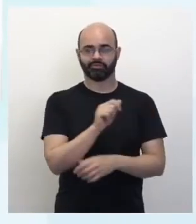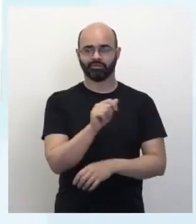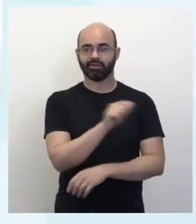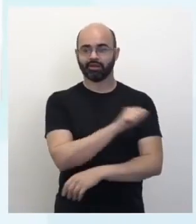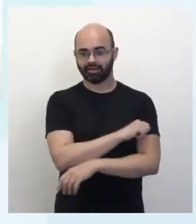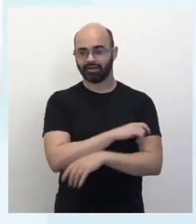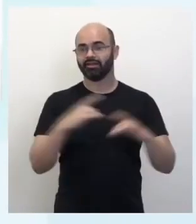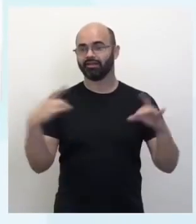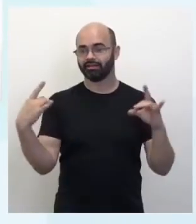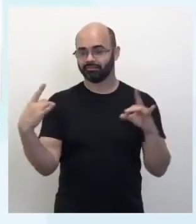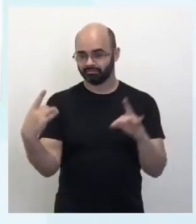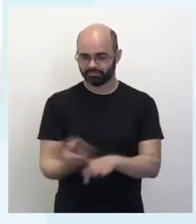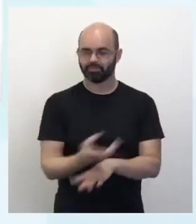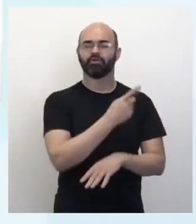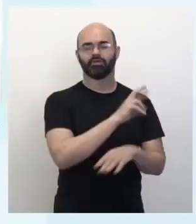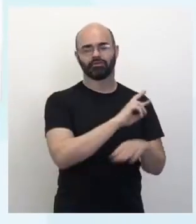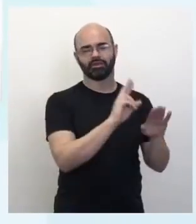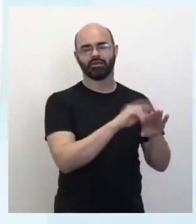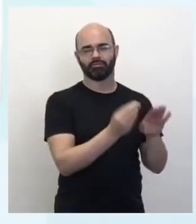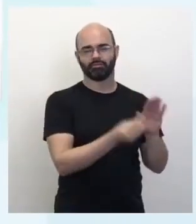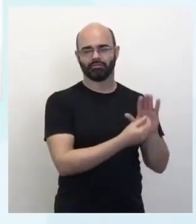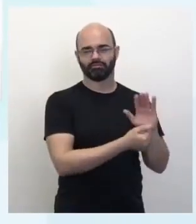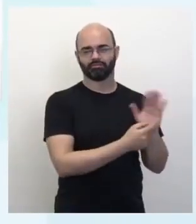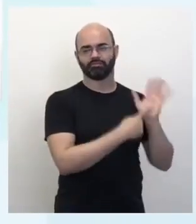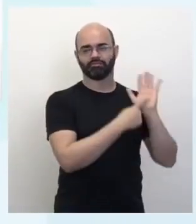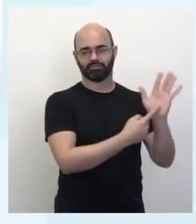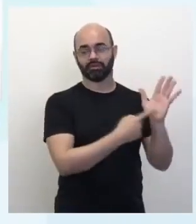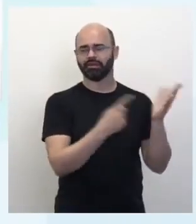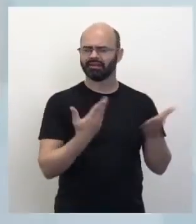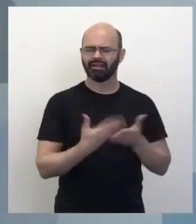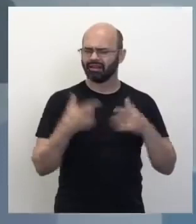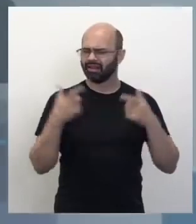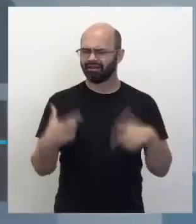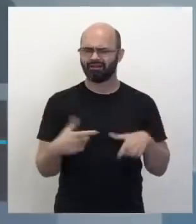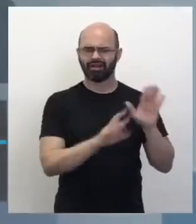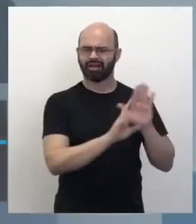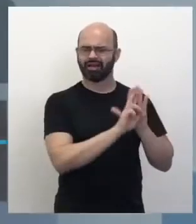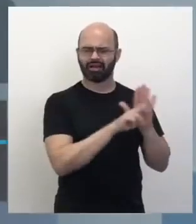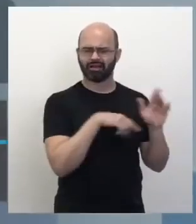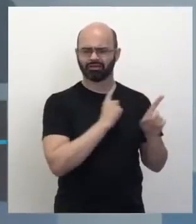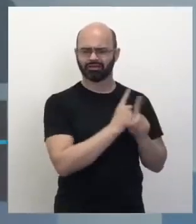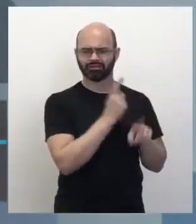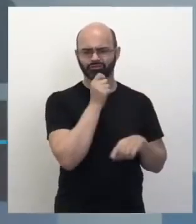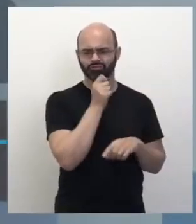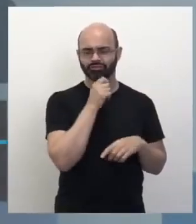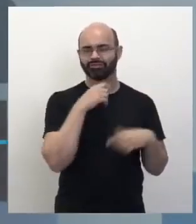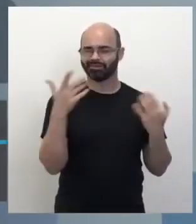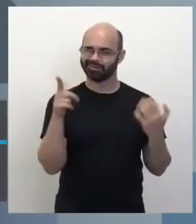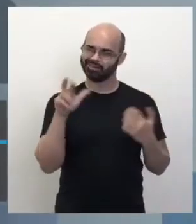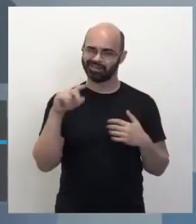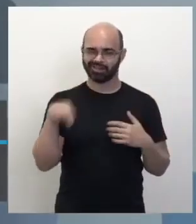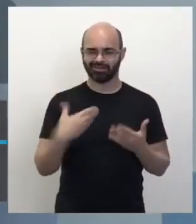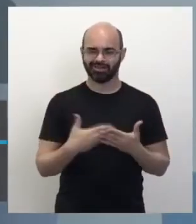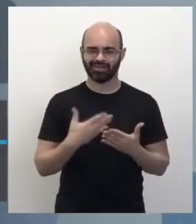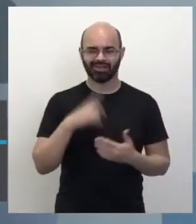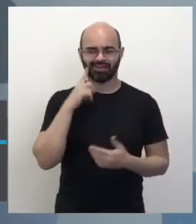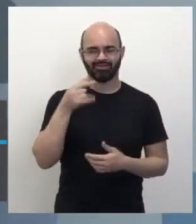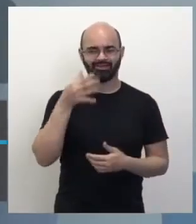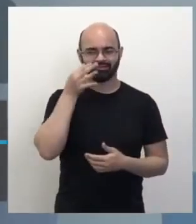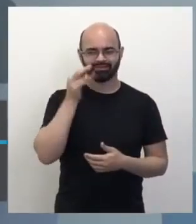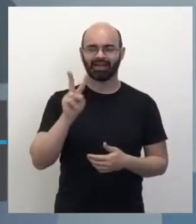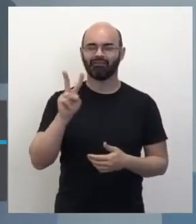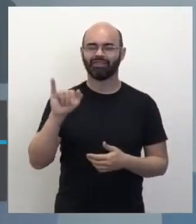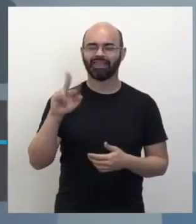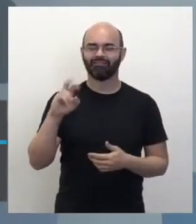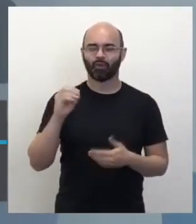acabar, vai aparecer ali. O pessoal reclama, cadê a aula? Não está no repositório ainda. Lógico, gente, a aula é ao vivo, não tem como a gente colocar